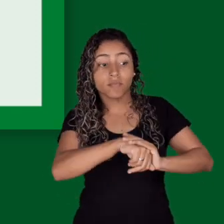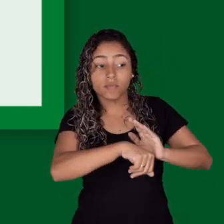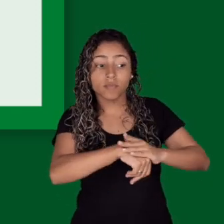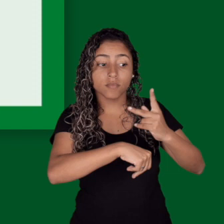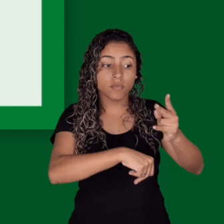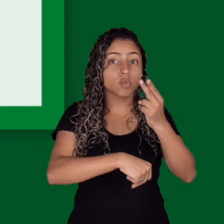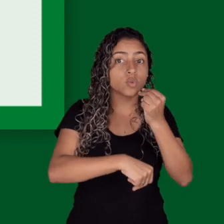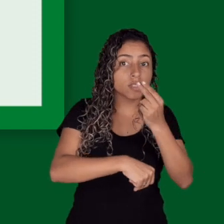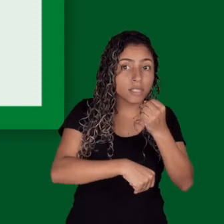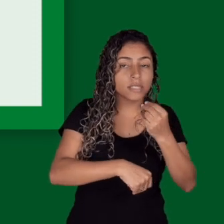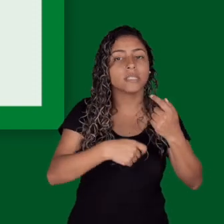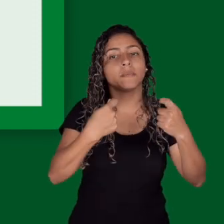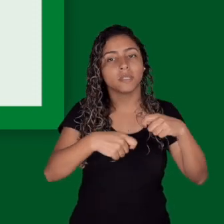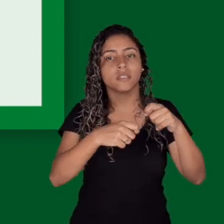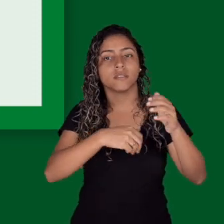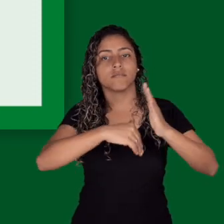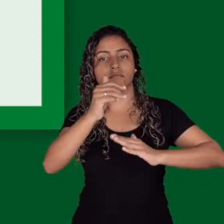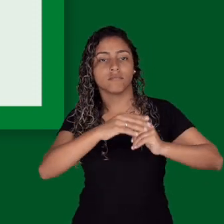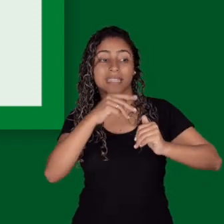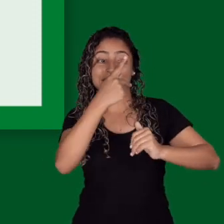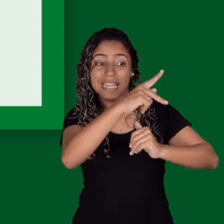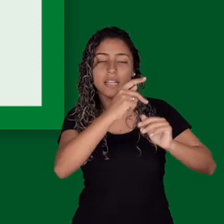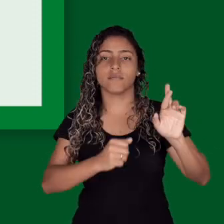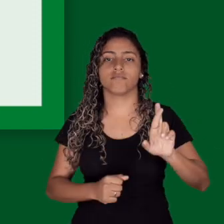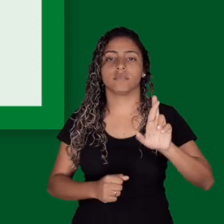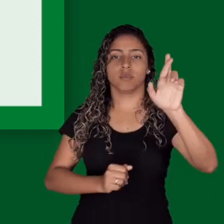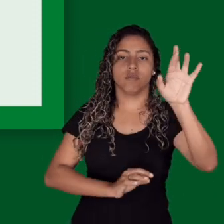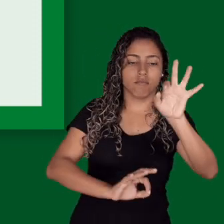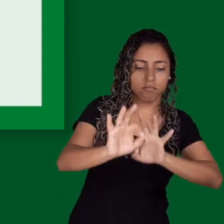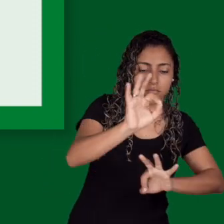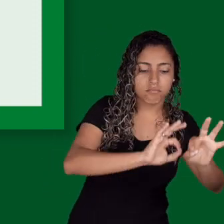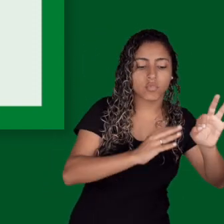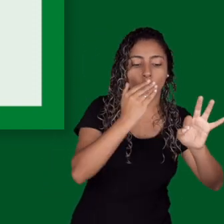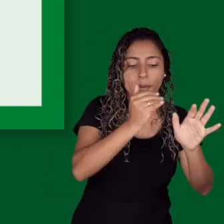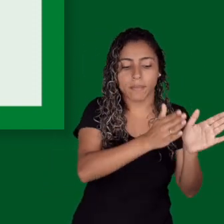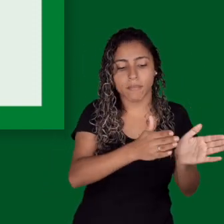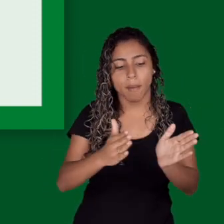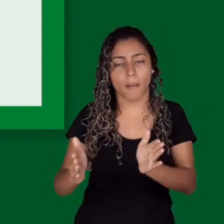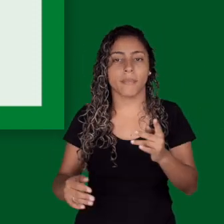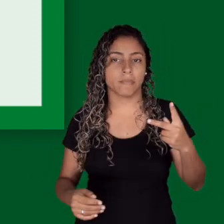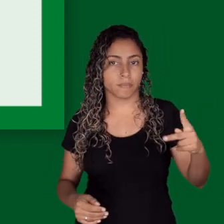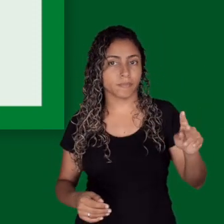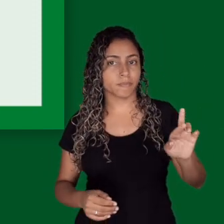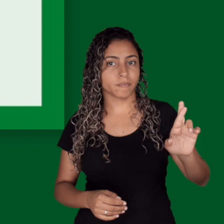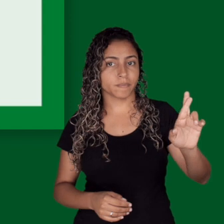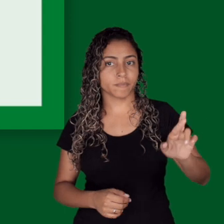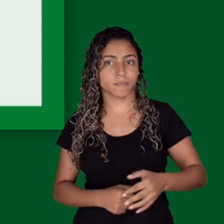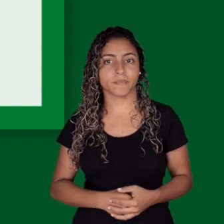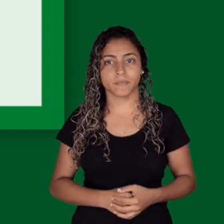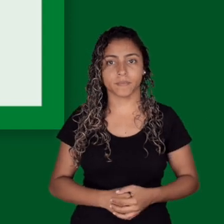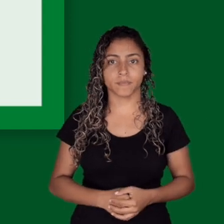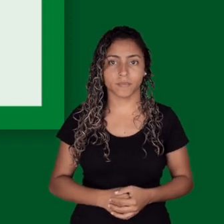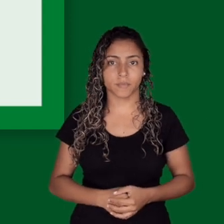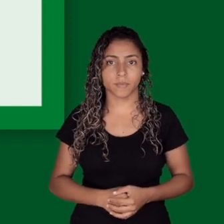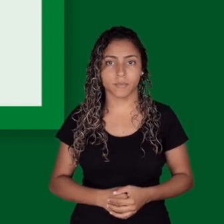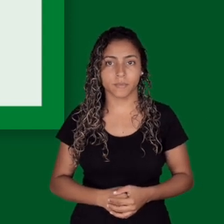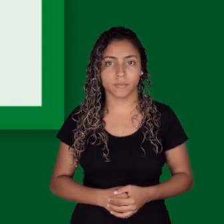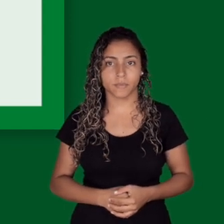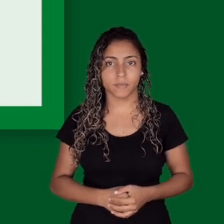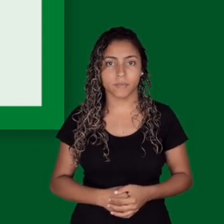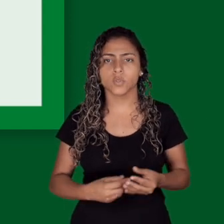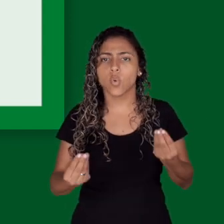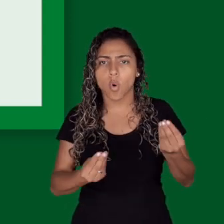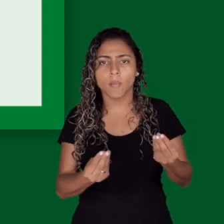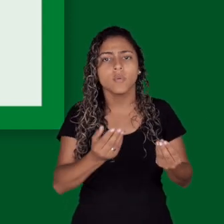por lei que o nutricionista ele seja o profissional responsável pela elaboração dos cardápios da alimentação escolar. Eles